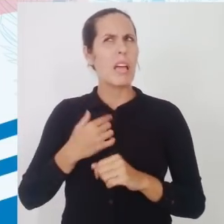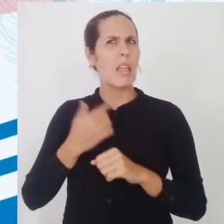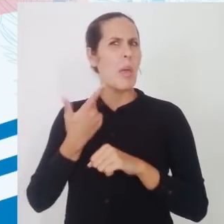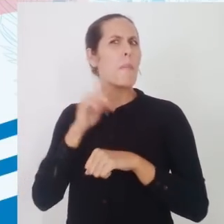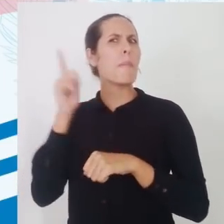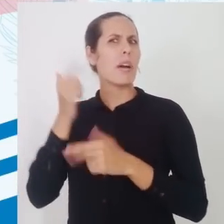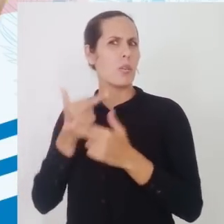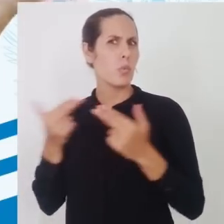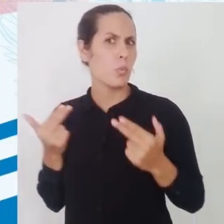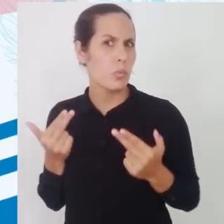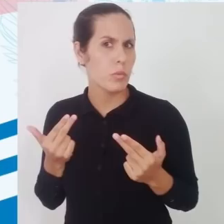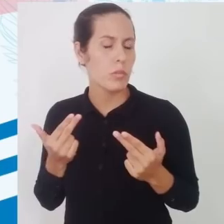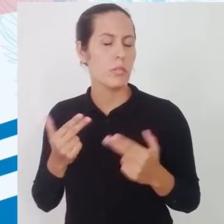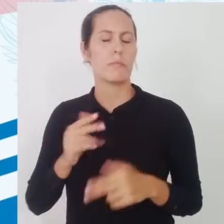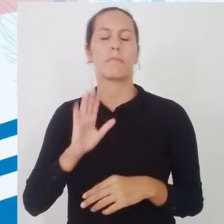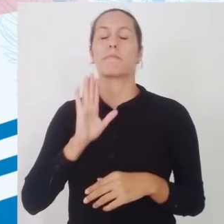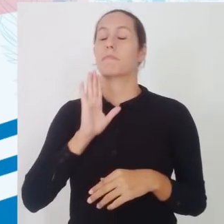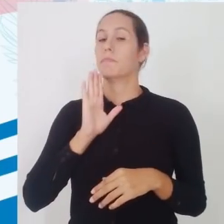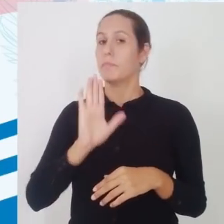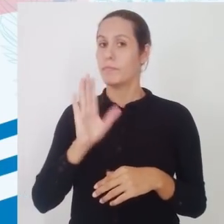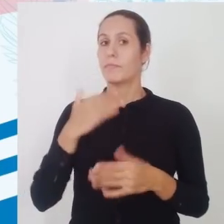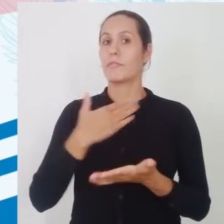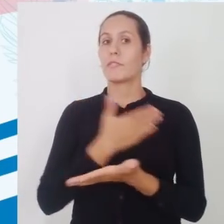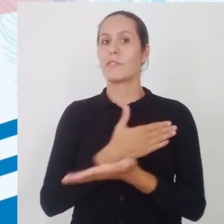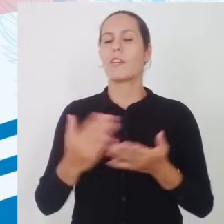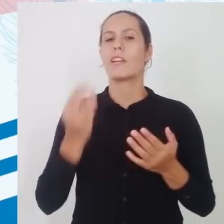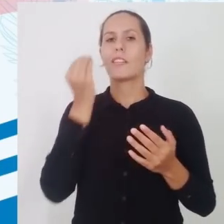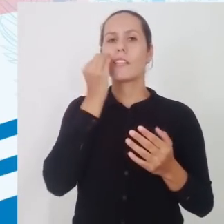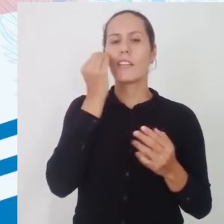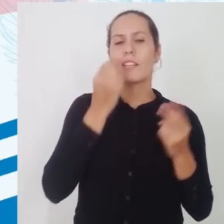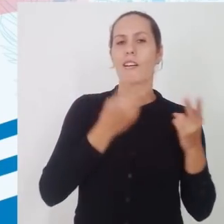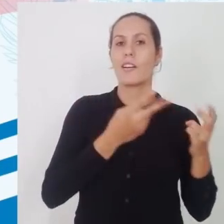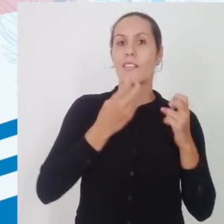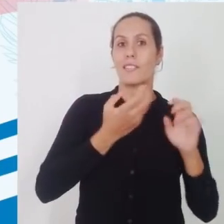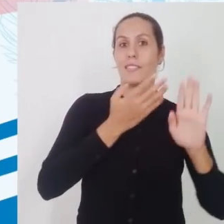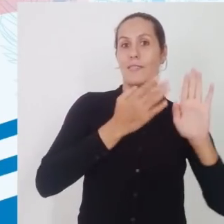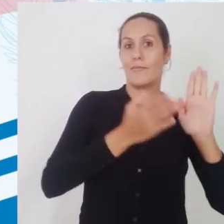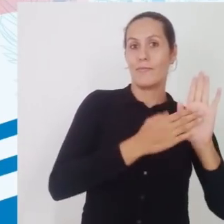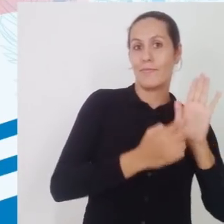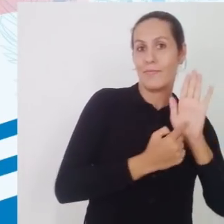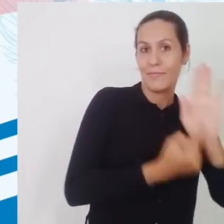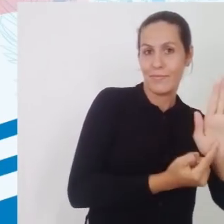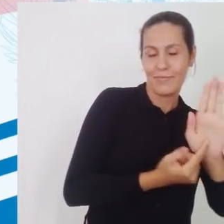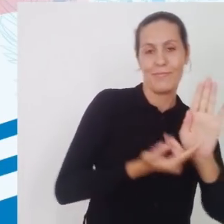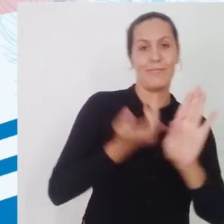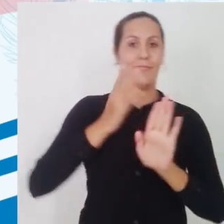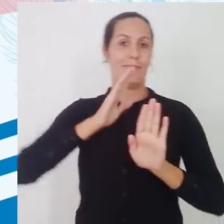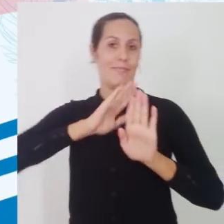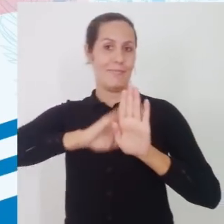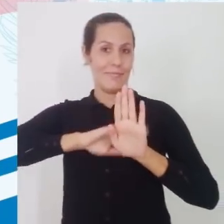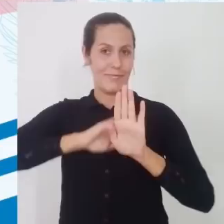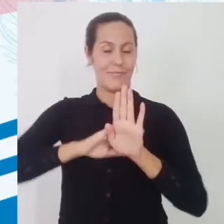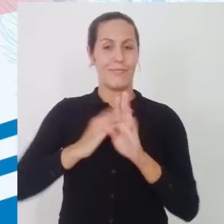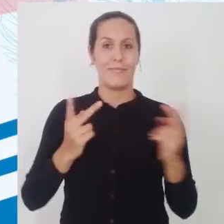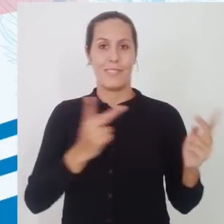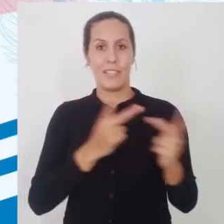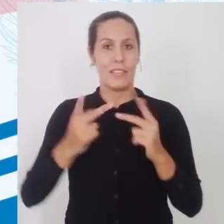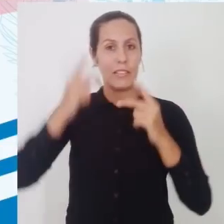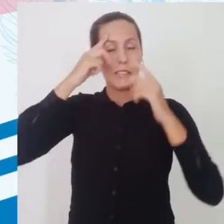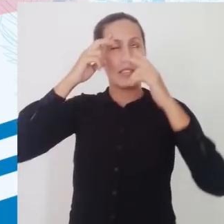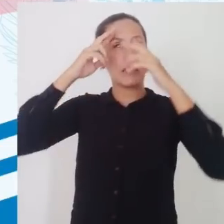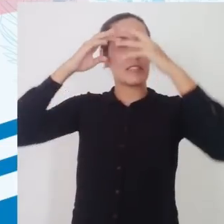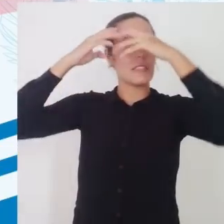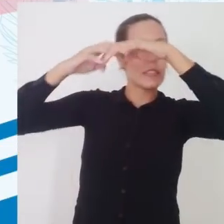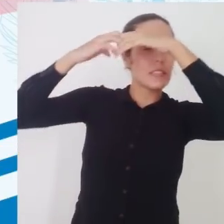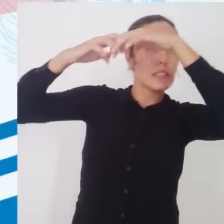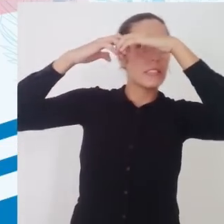tentar identificar o que é explícito e o que é implícito, além de todo esse movimento que a gente tem que fazer para raciocinar e interpretar um texto, a gente